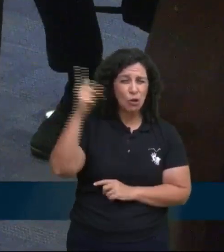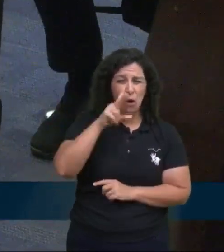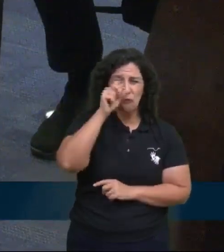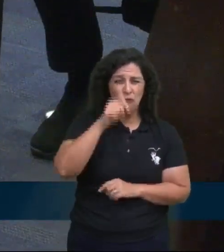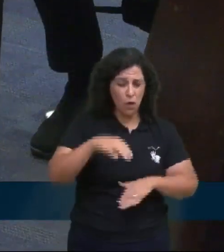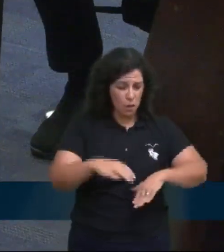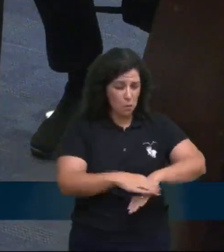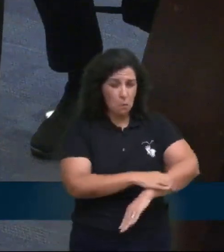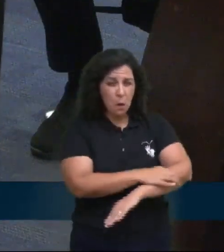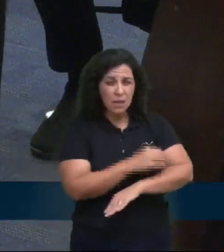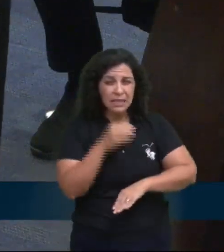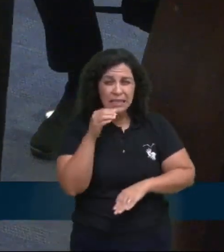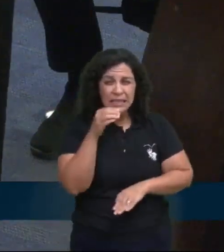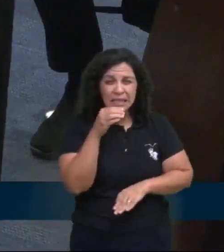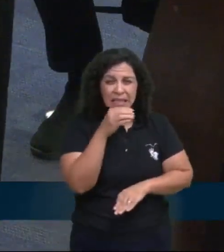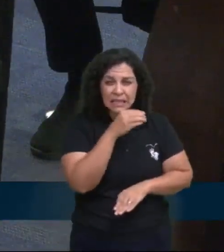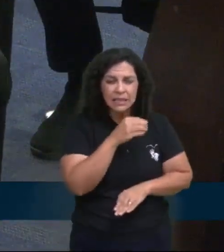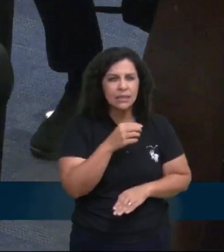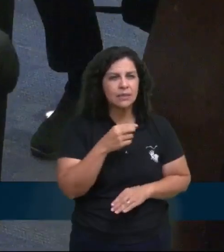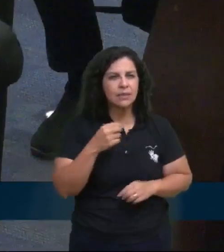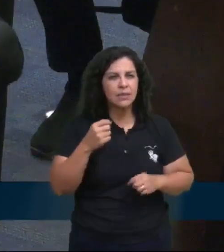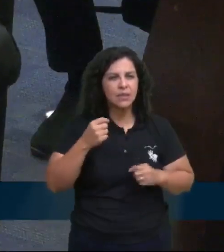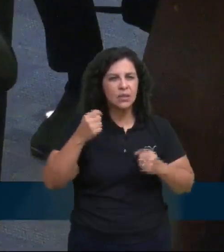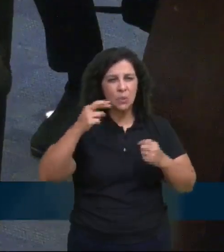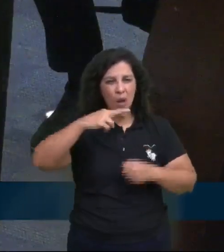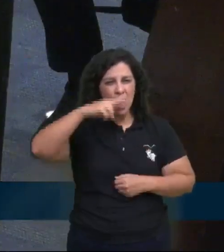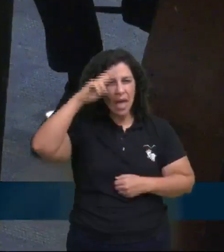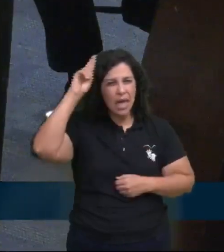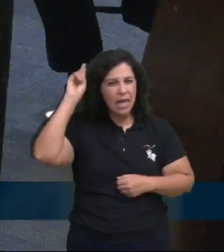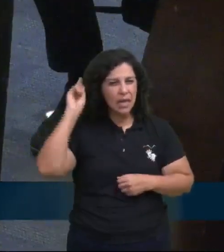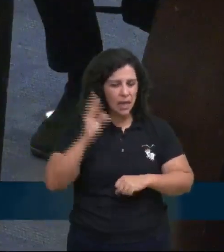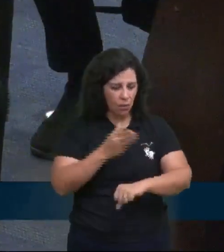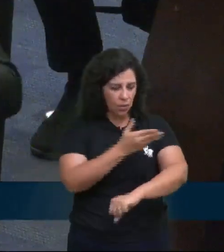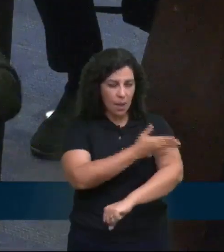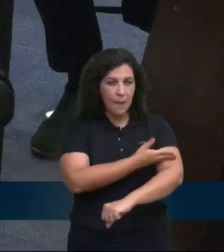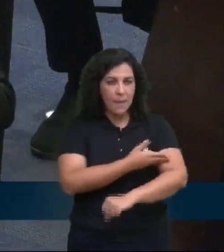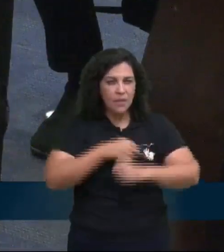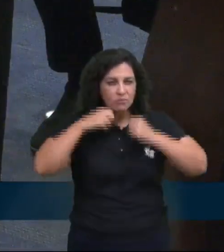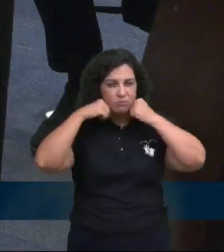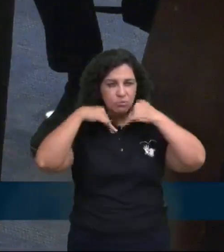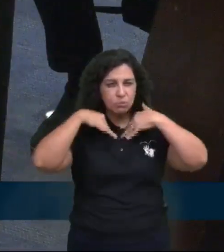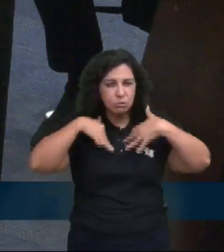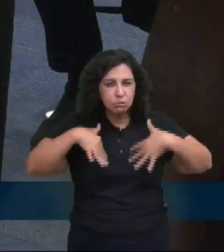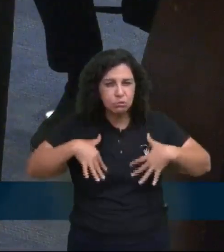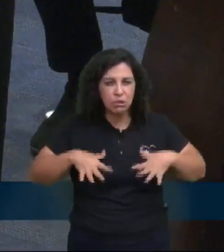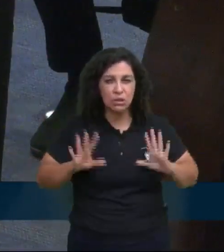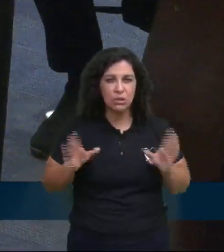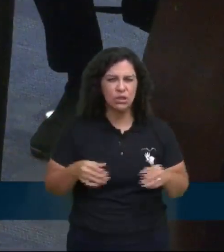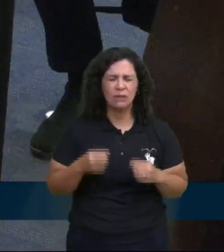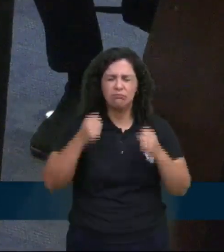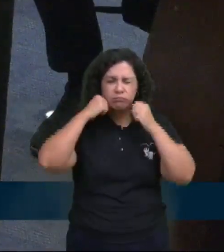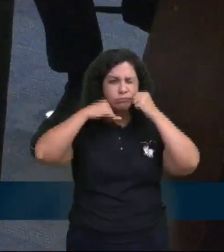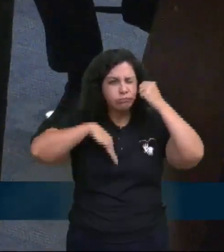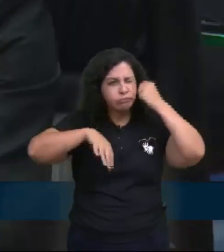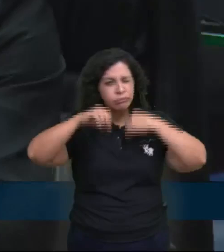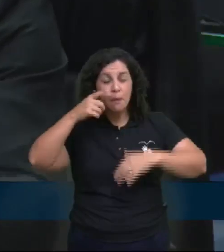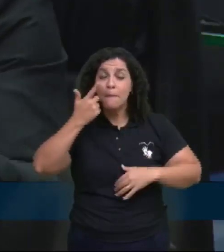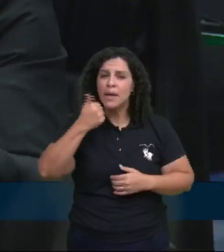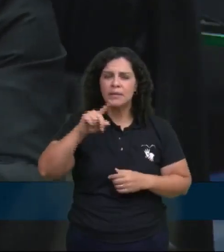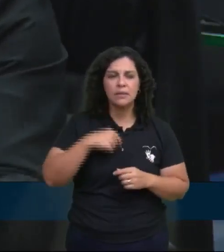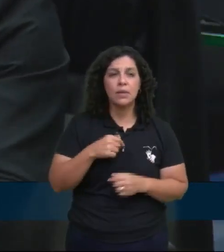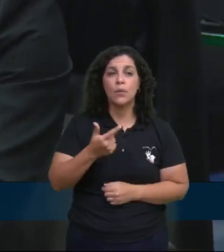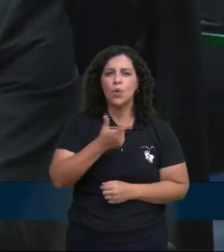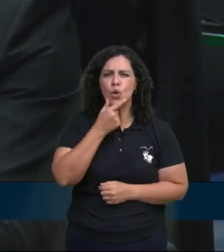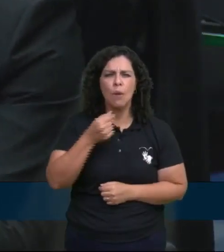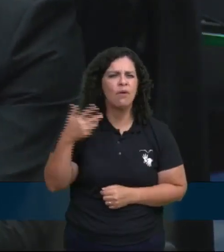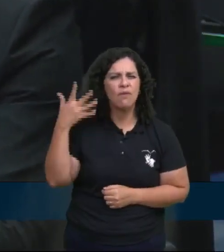queimando, pegando fogo. E o Requião suando, com a camisa de manga curta, fora das calças, suando, e o De Lázari